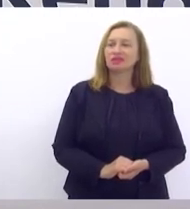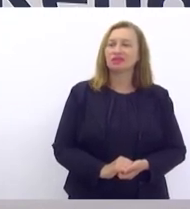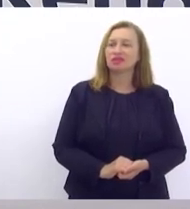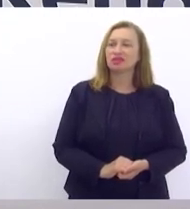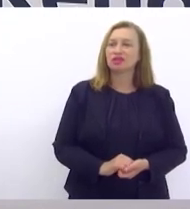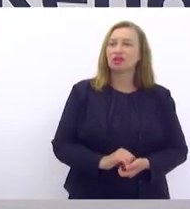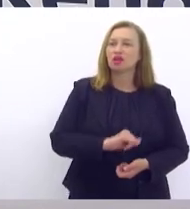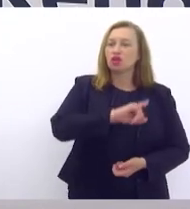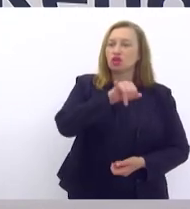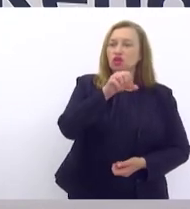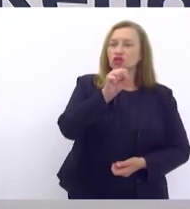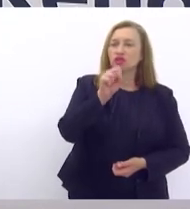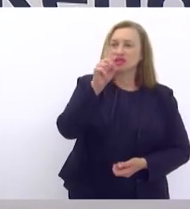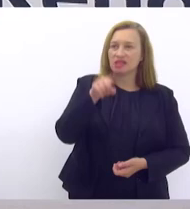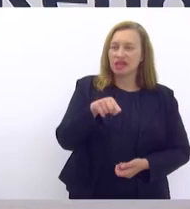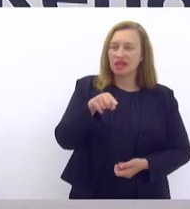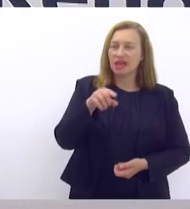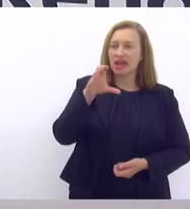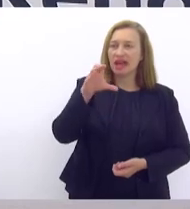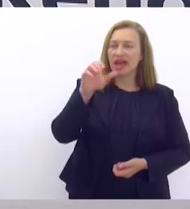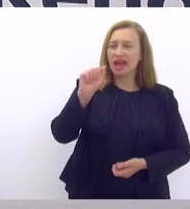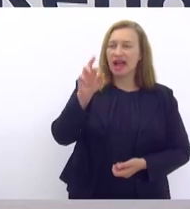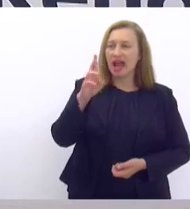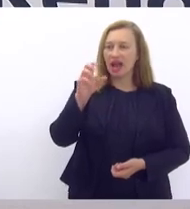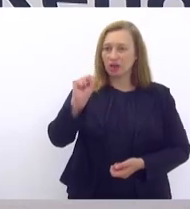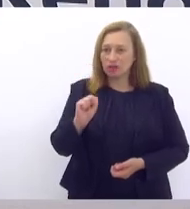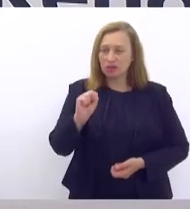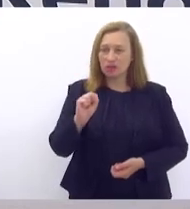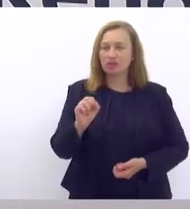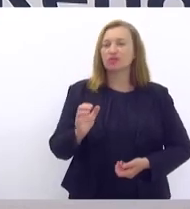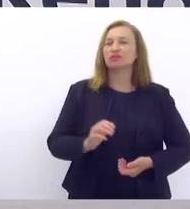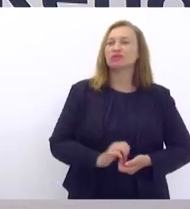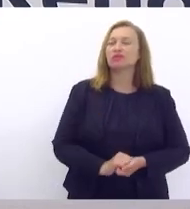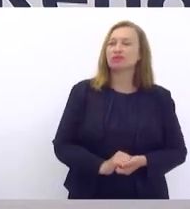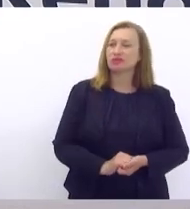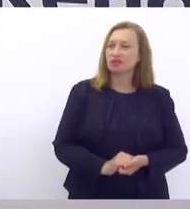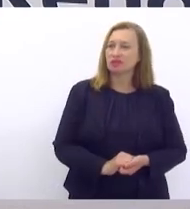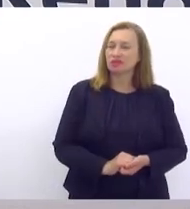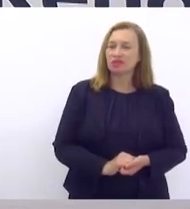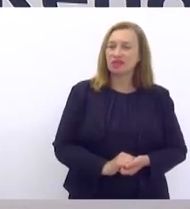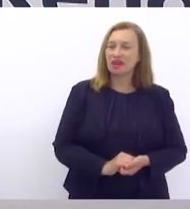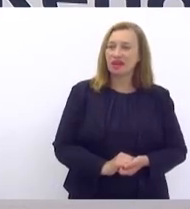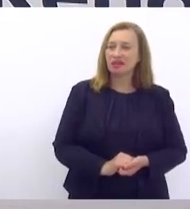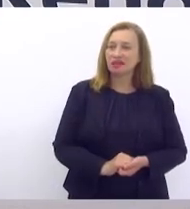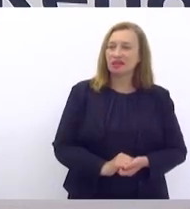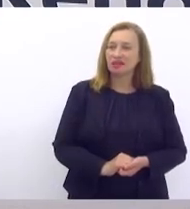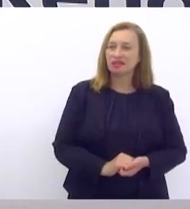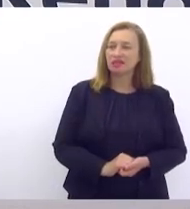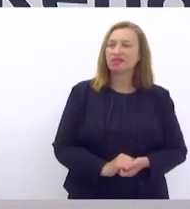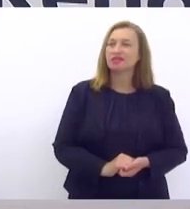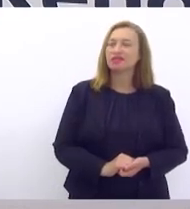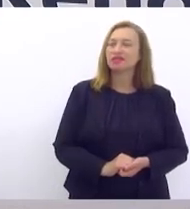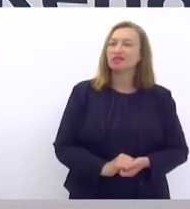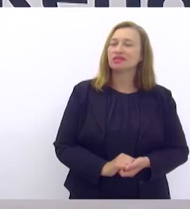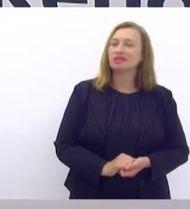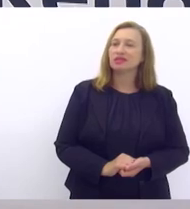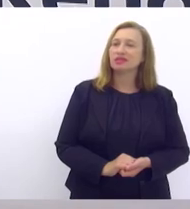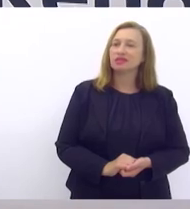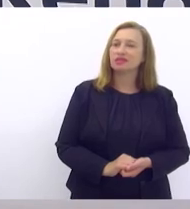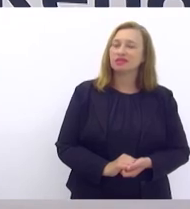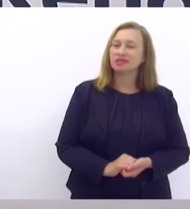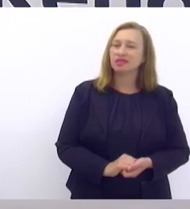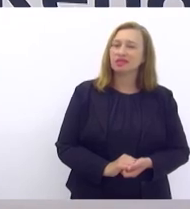José Carlos da Silva Júnior, aqui, meu filho. Eu já estou sem óculos, eu com óculos já não enxergo. Sem, com,